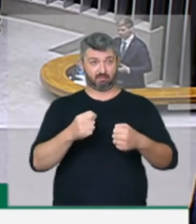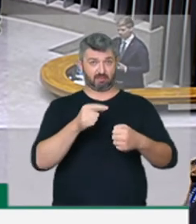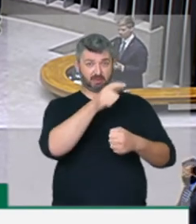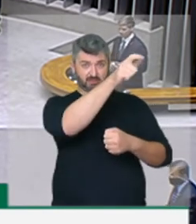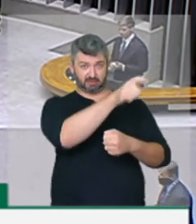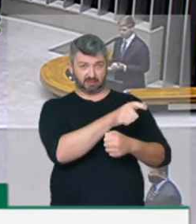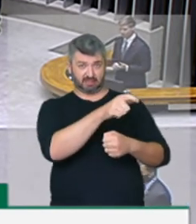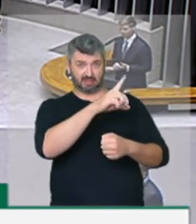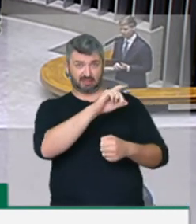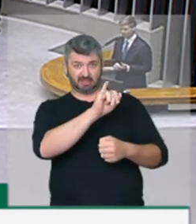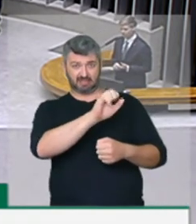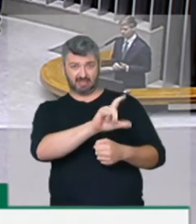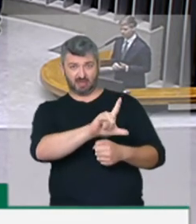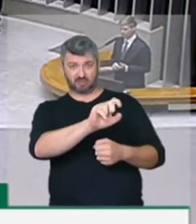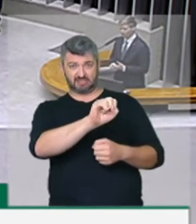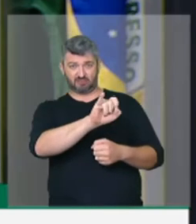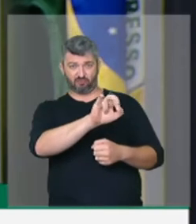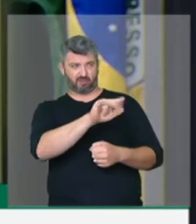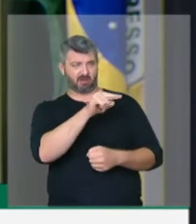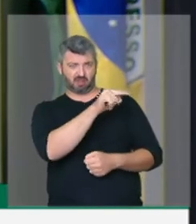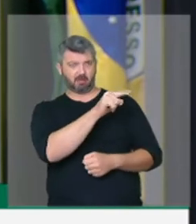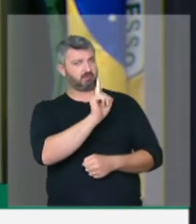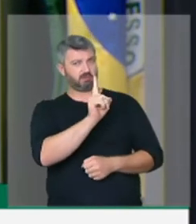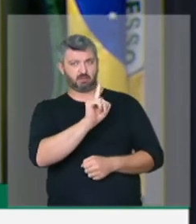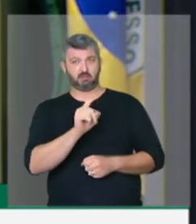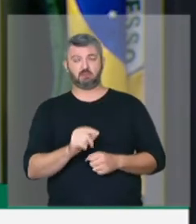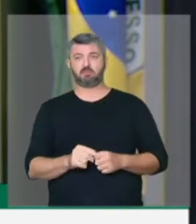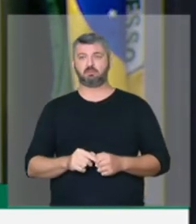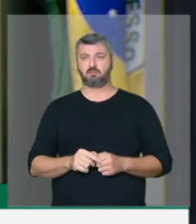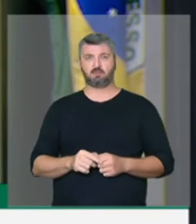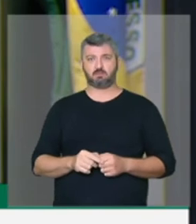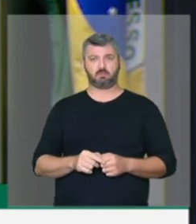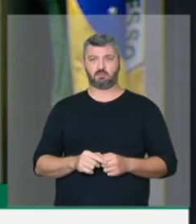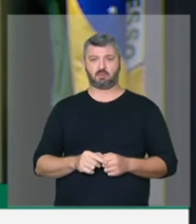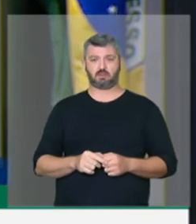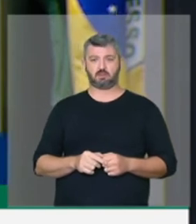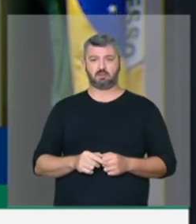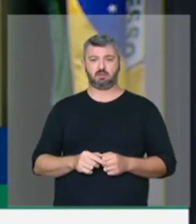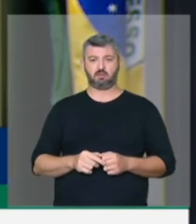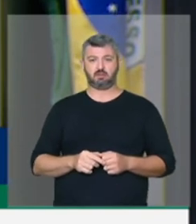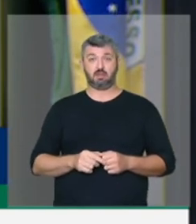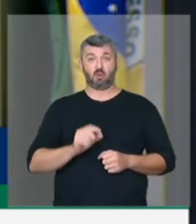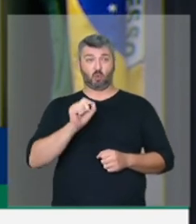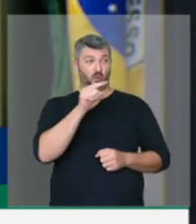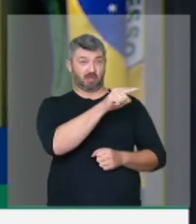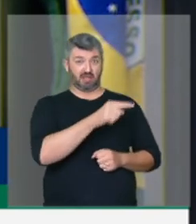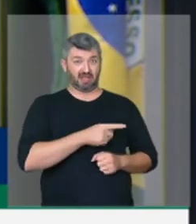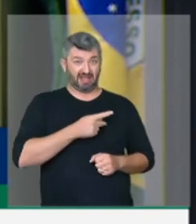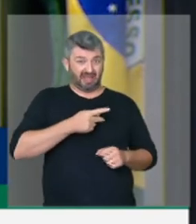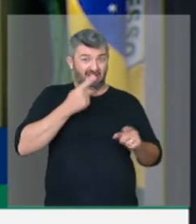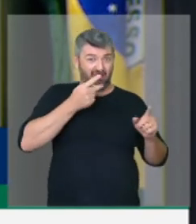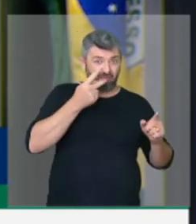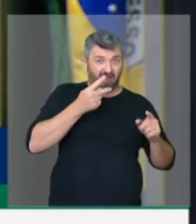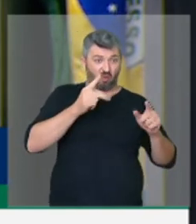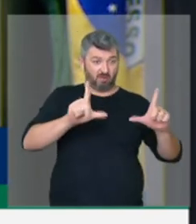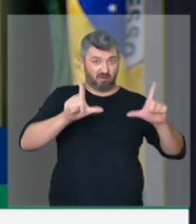deputado Daniel Silveira. Pelo contrário, depender daquilo que disse nos